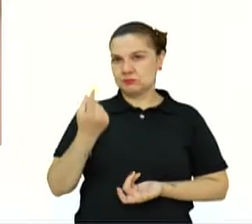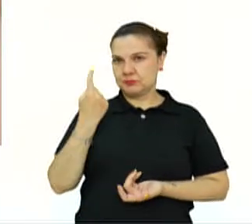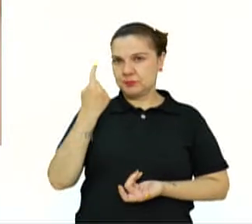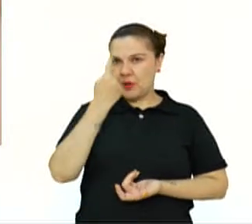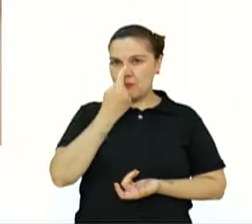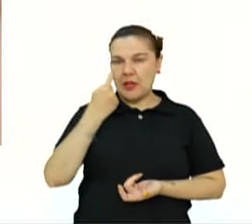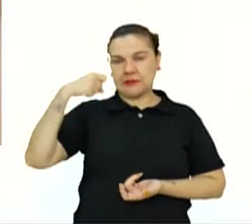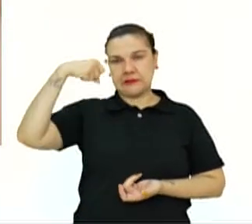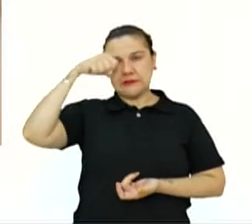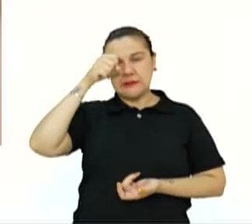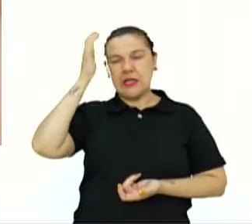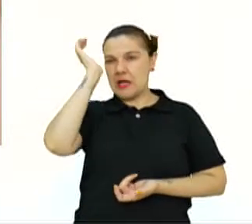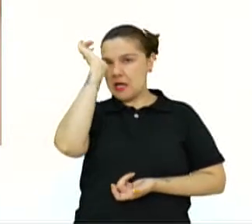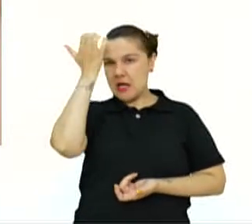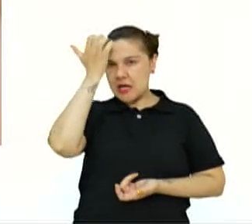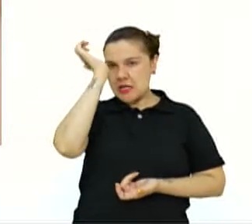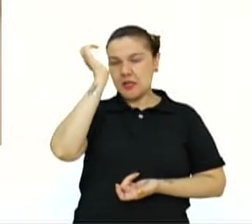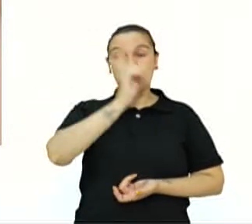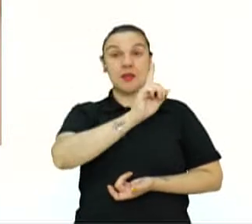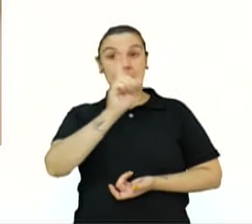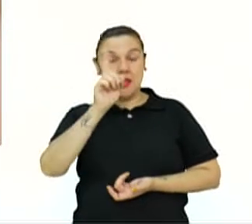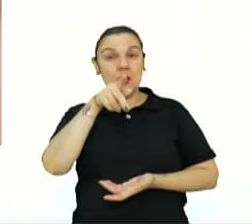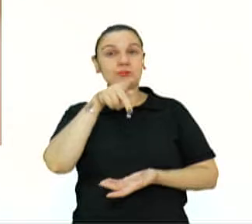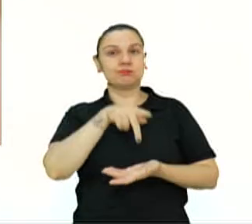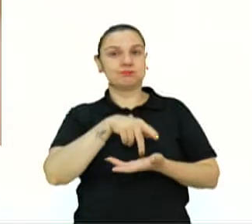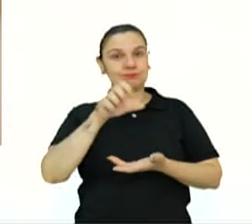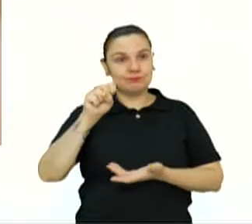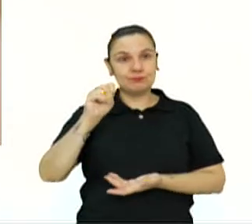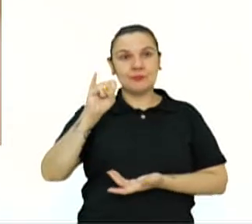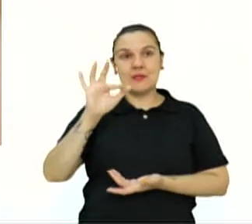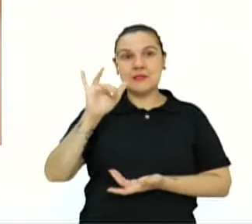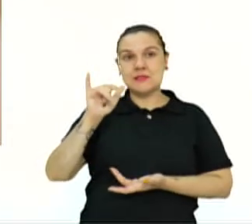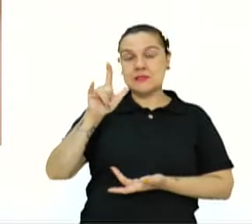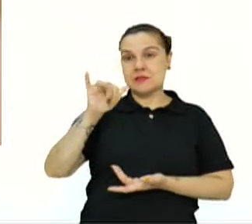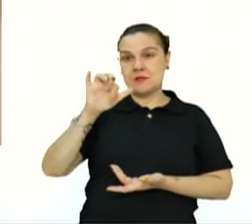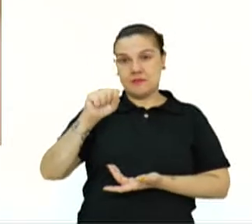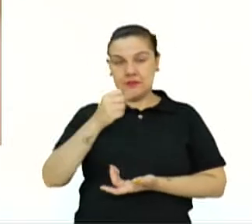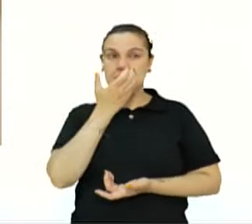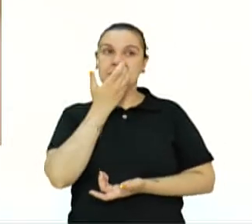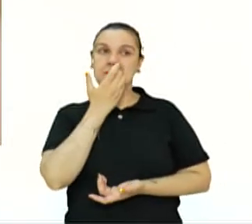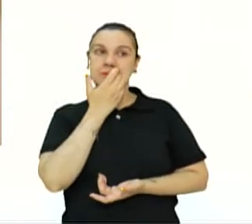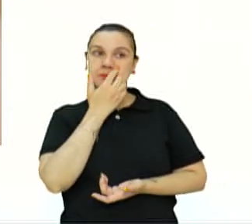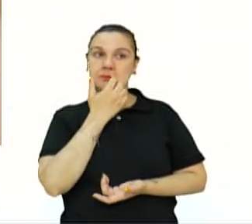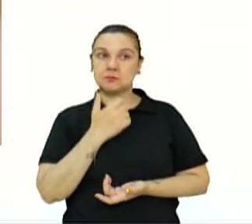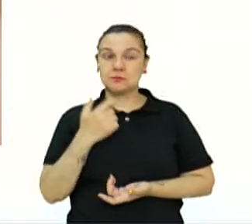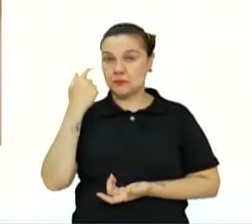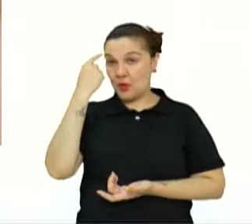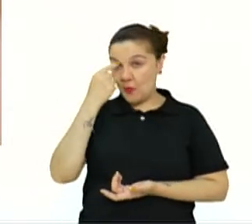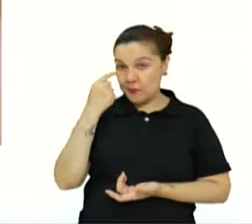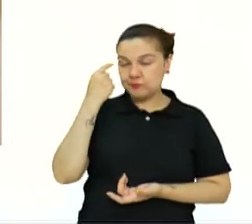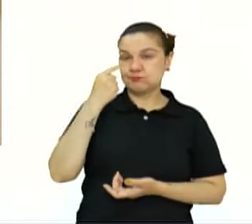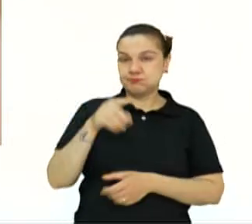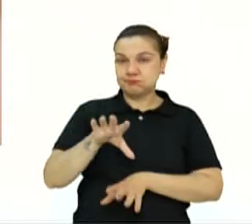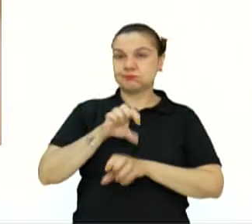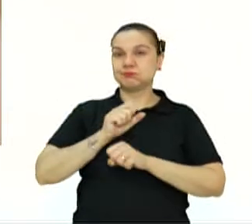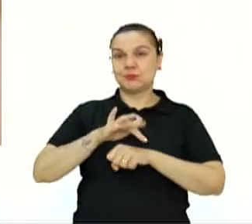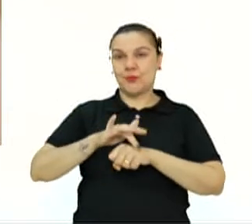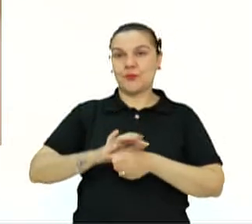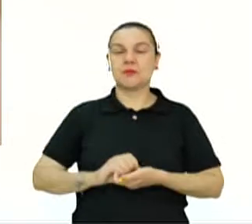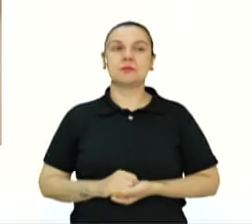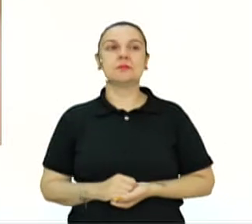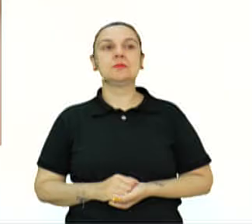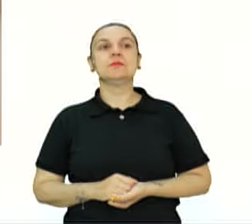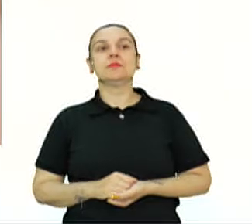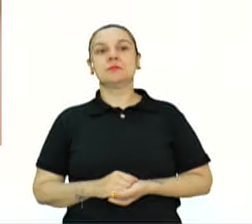uma conjuntivite, né, pela imagem, mas é um caso de sífilis na qual até o globo ocular da pessoa